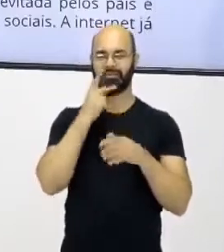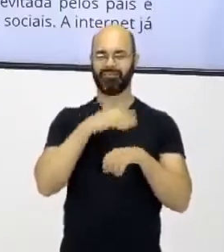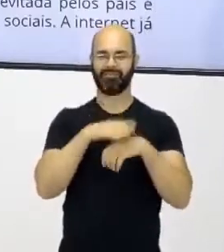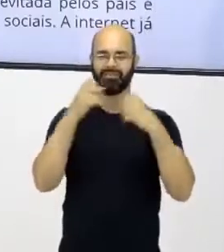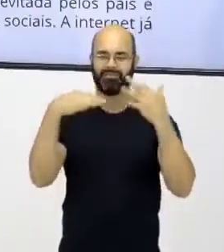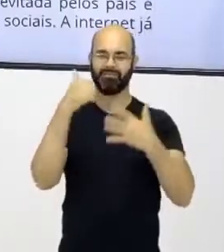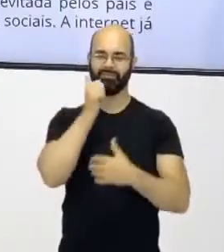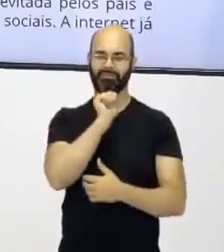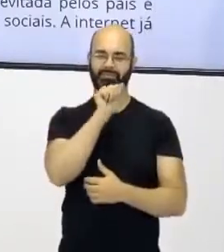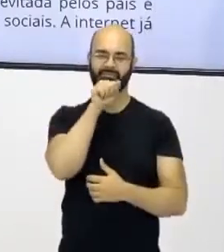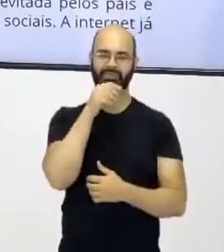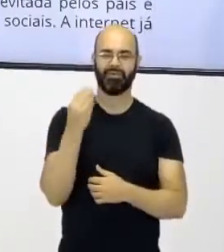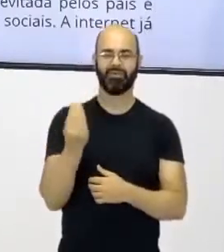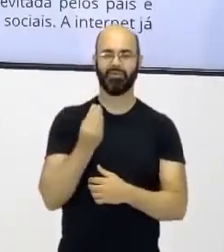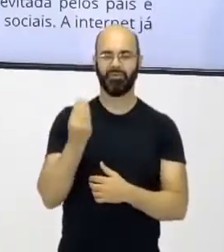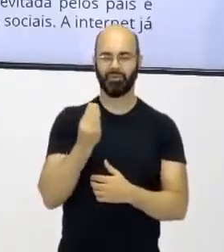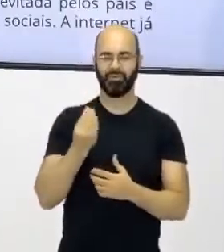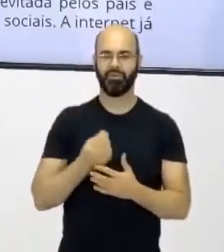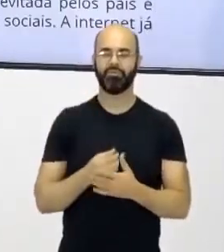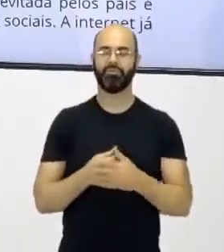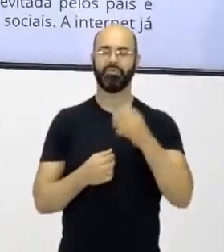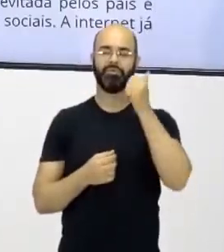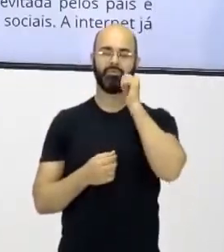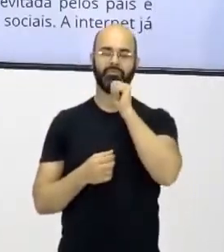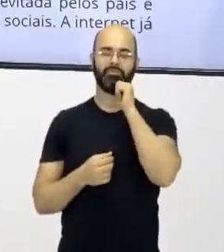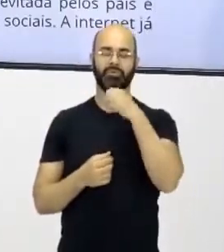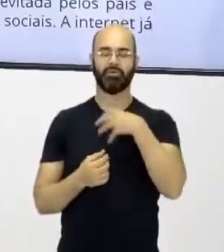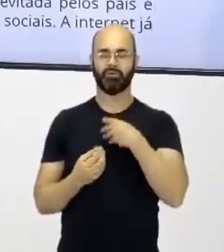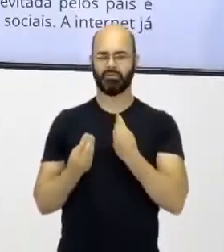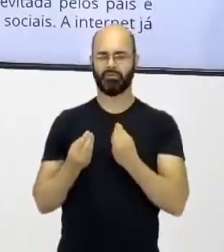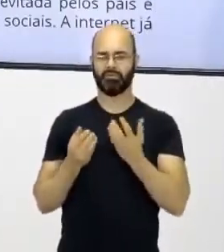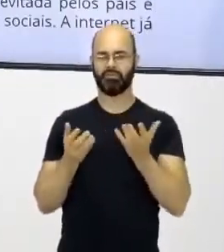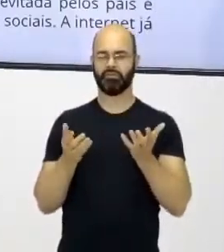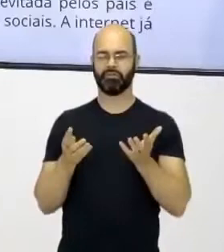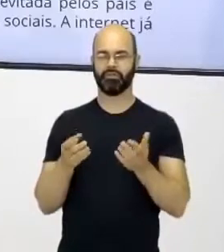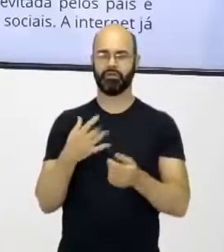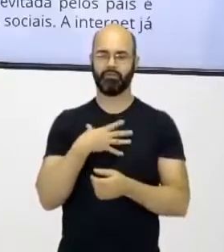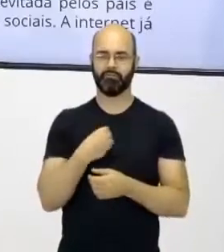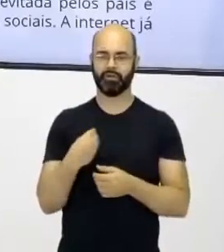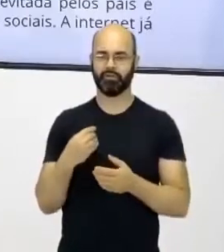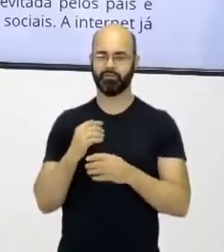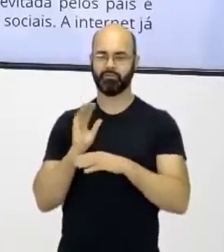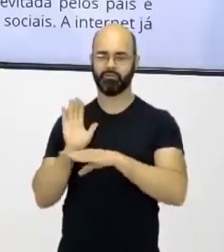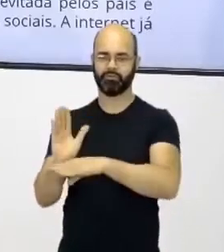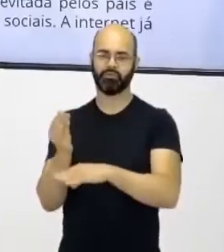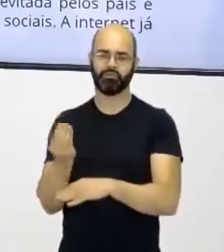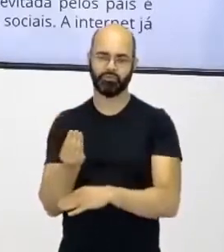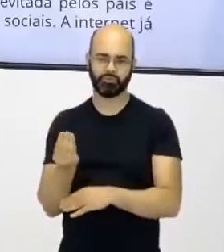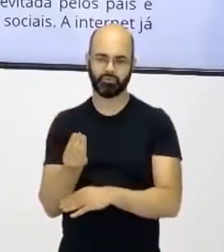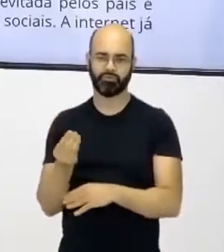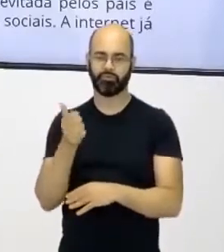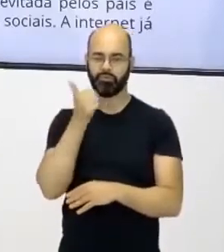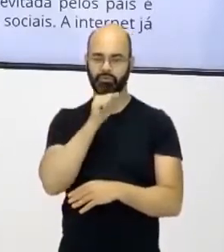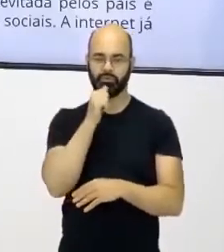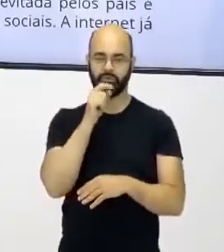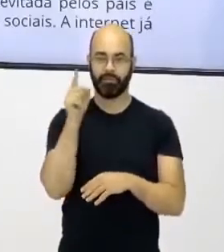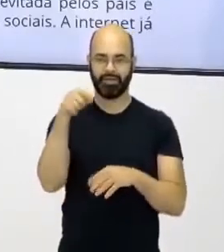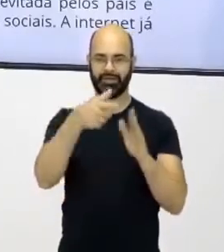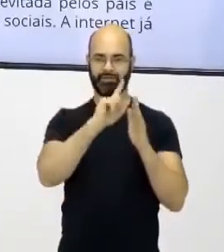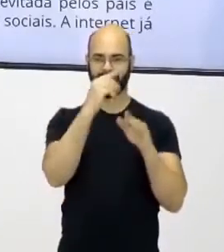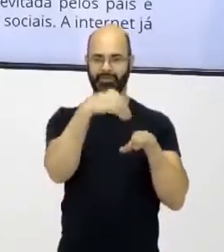início, né? De que forma que ela pode aí agir com os filhos, né? Que caminhos que ela pode tomar,